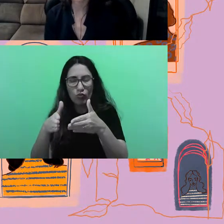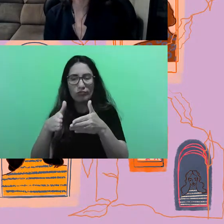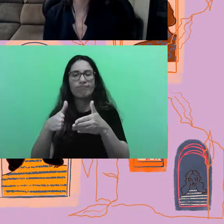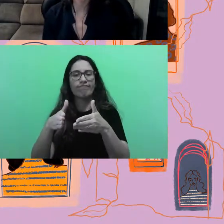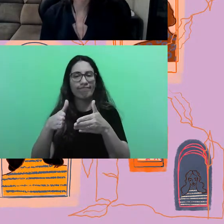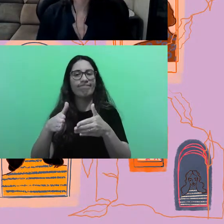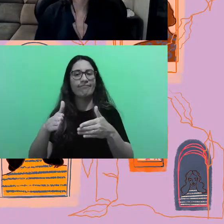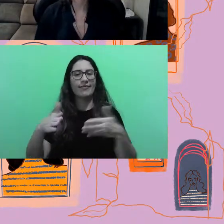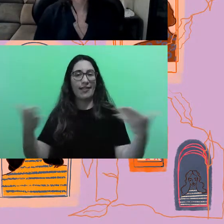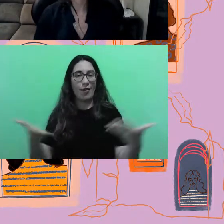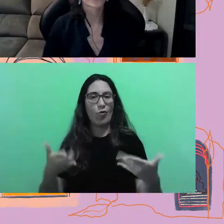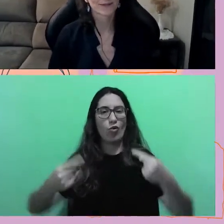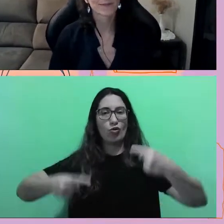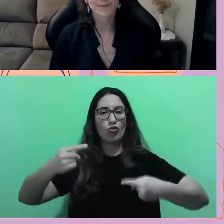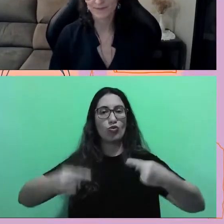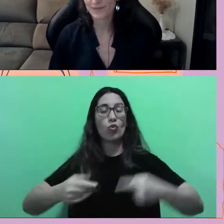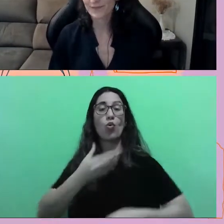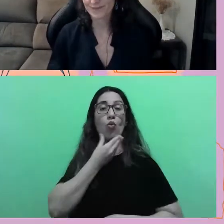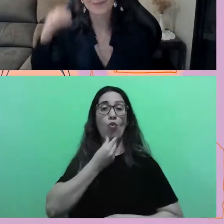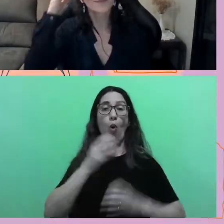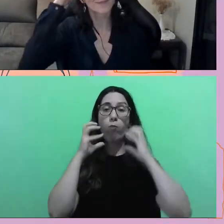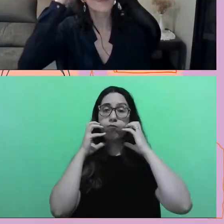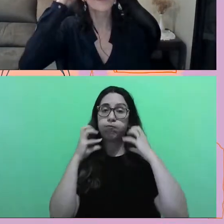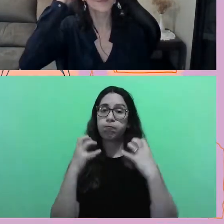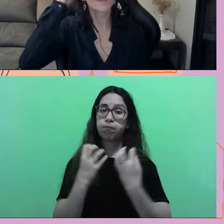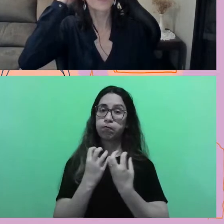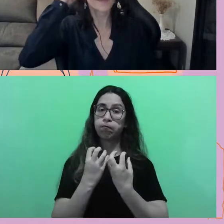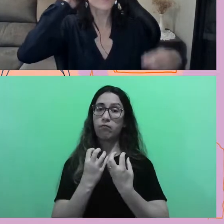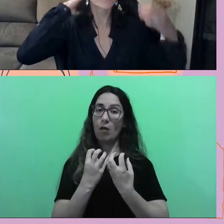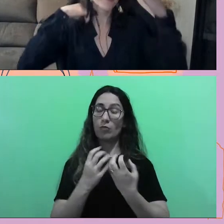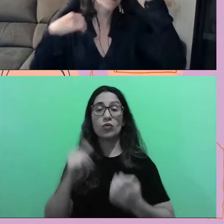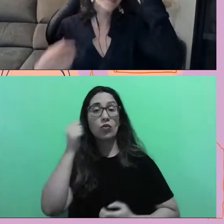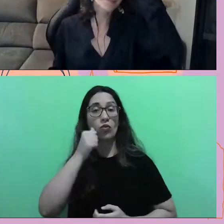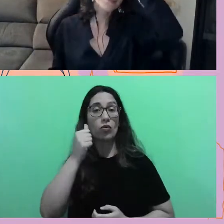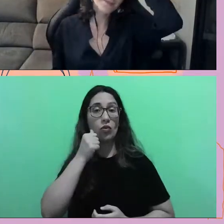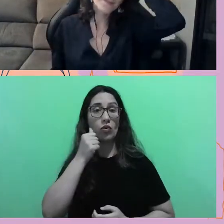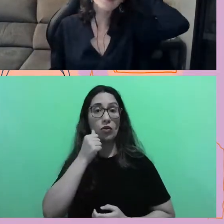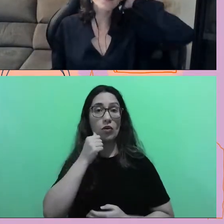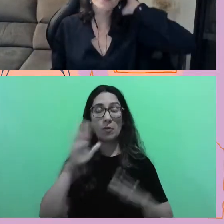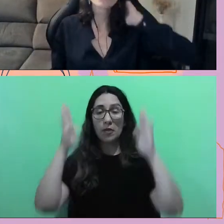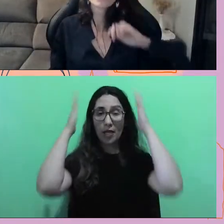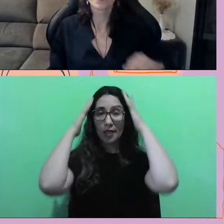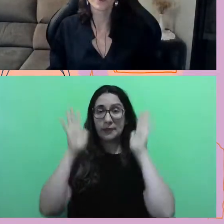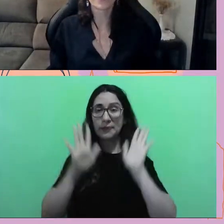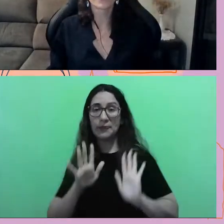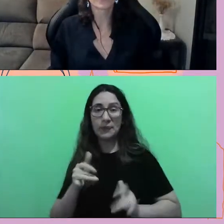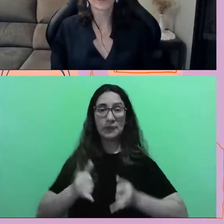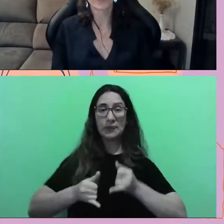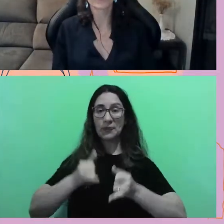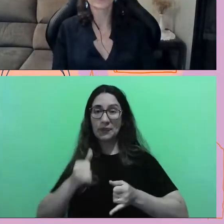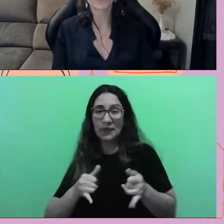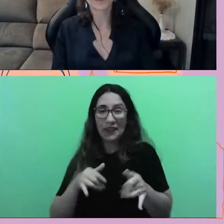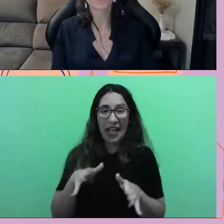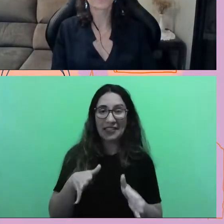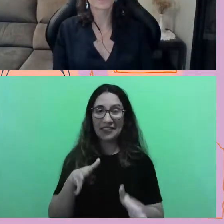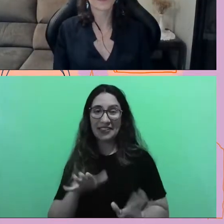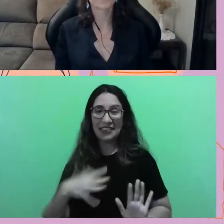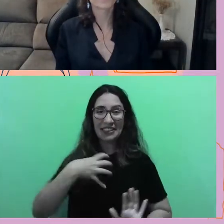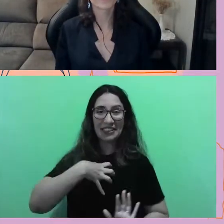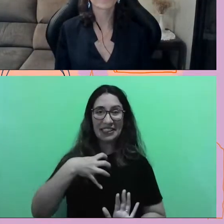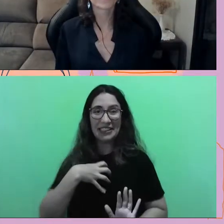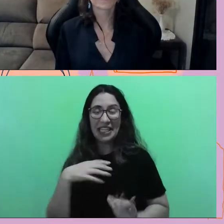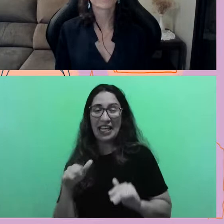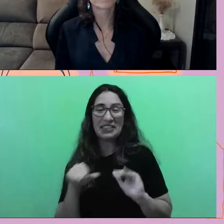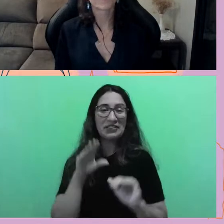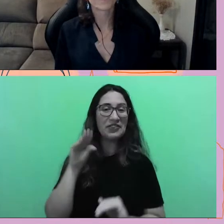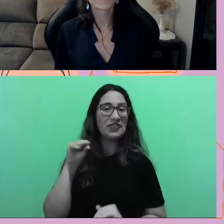aqui, que é o quê? É o homem barbudo e a mulher, né, cheia de curvas, toda feminina, né, que fala